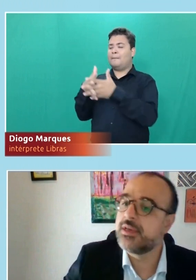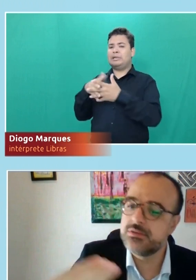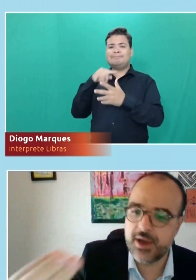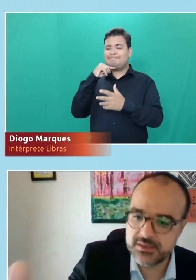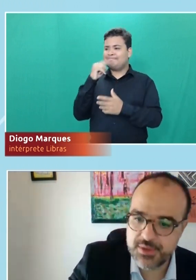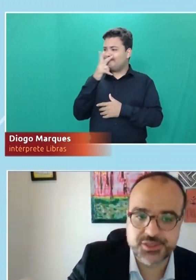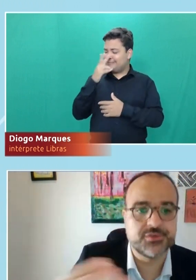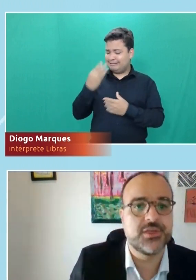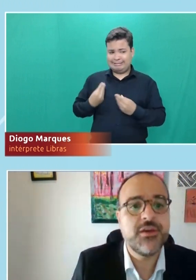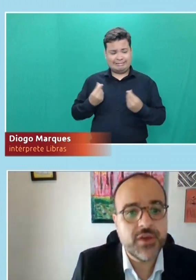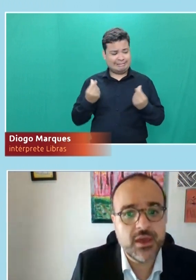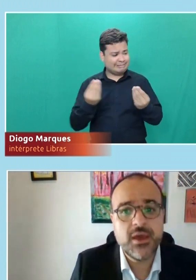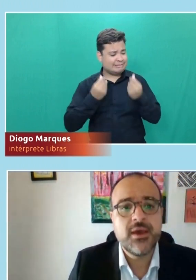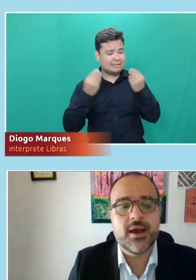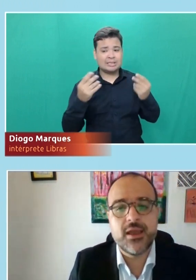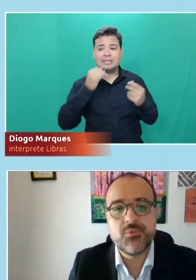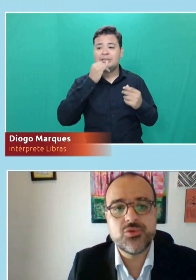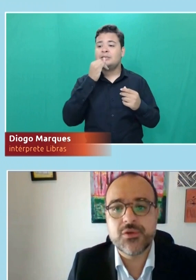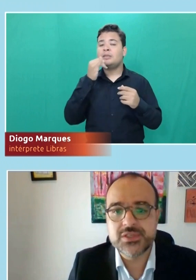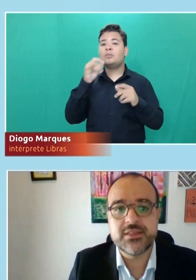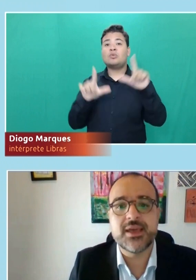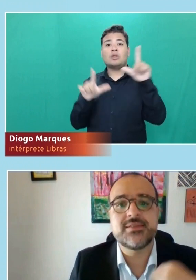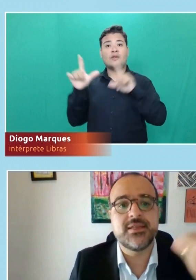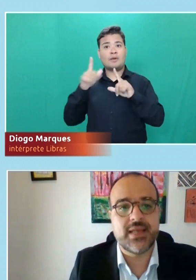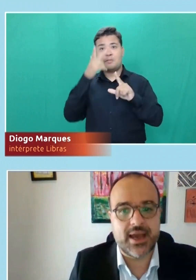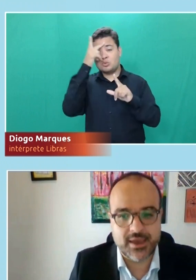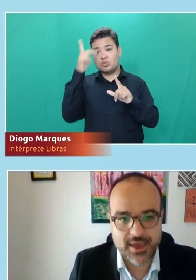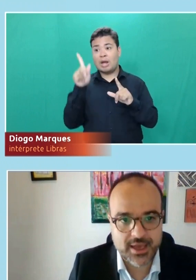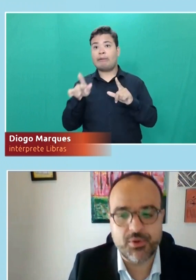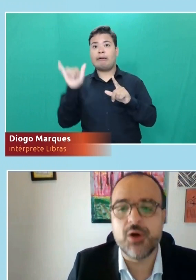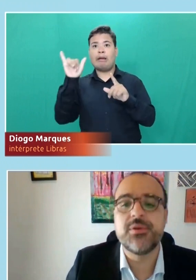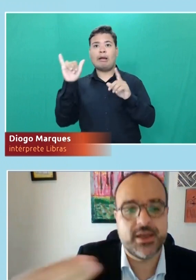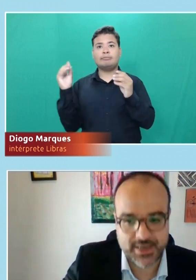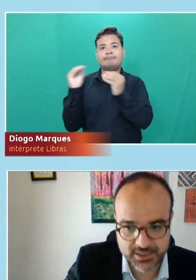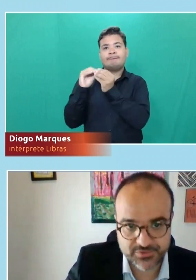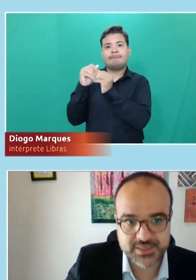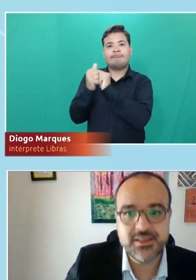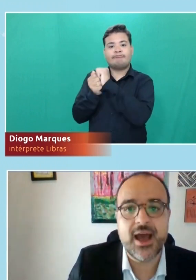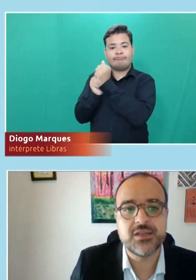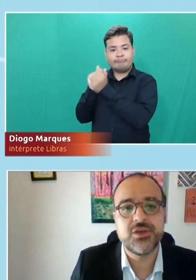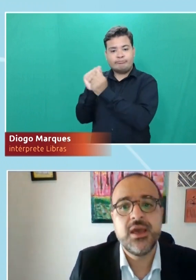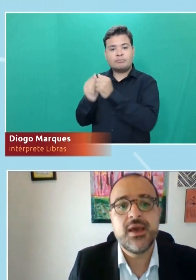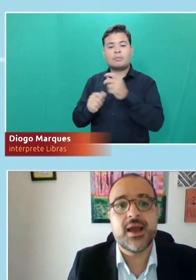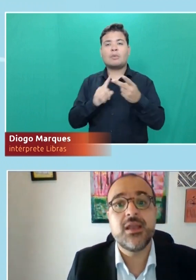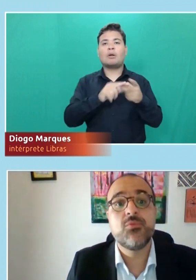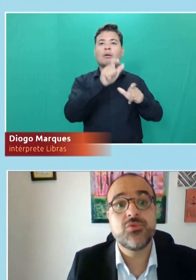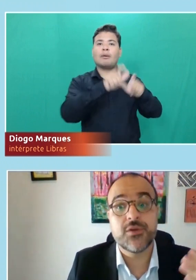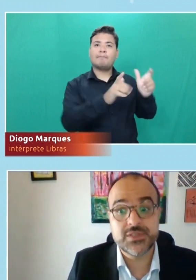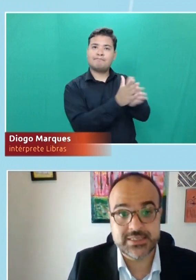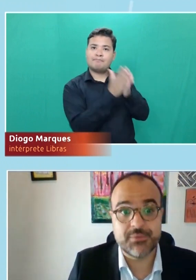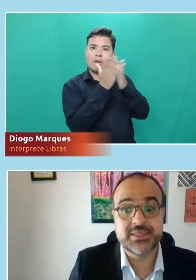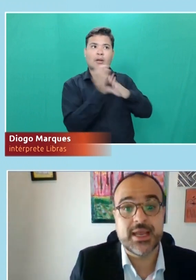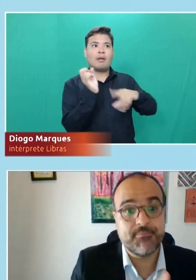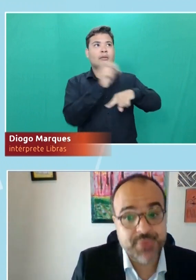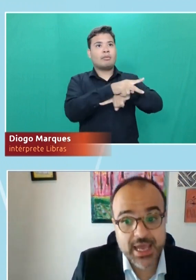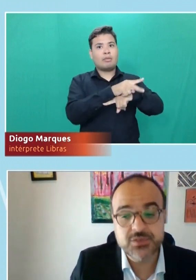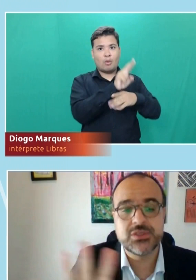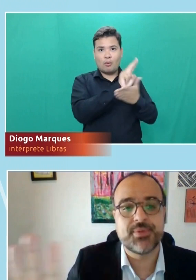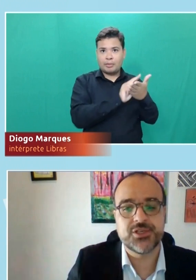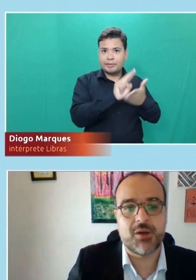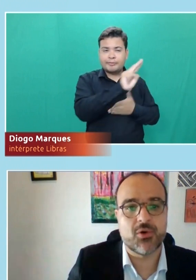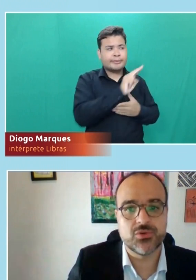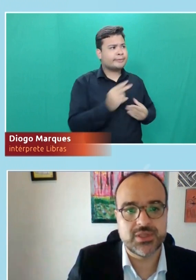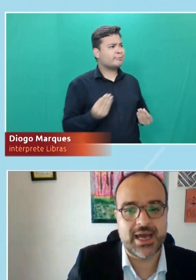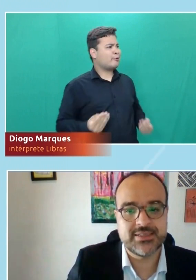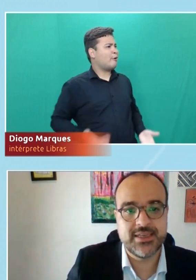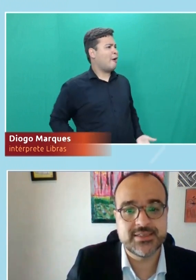você vê homossexuais se beijando na TV, aquele mundo em que você tem que aceitar que quem era pobre vai entrar na universidade, aquele mundo em que você sabe que será preso